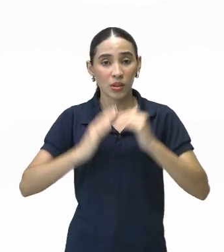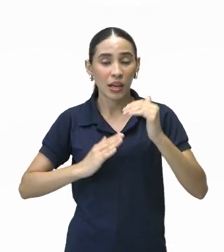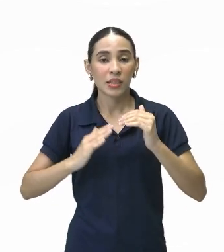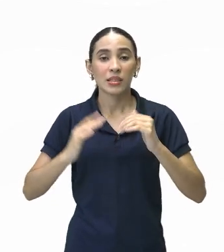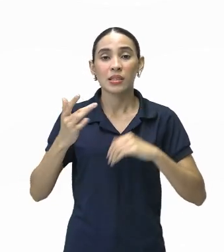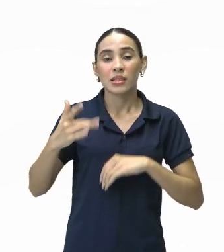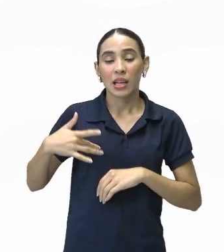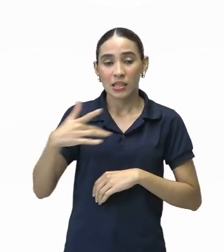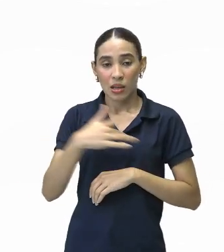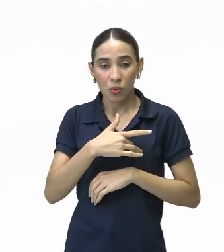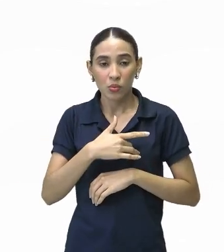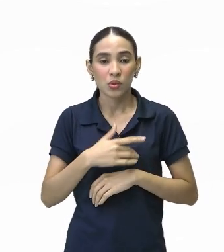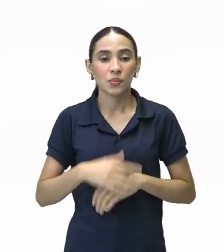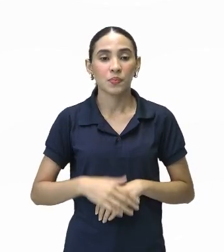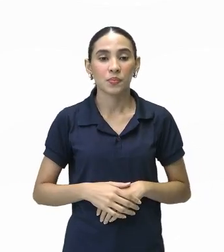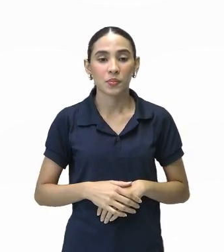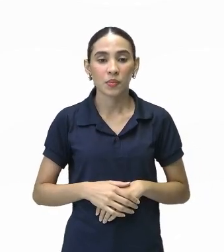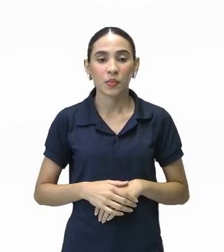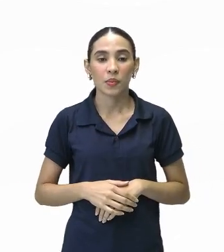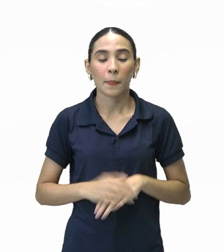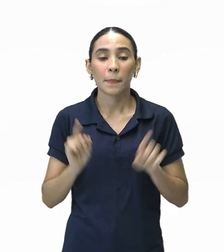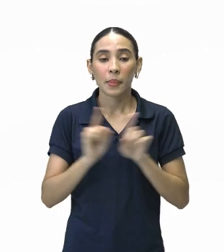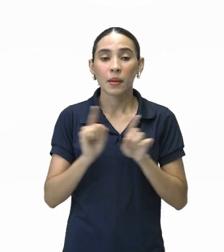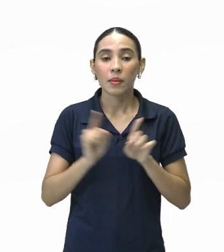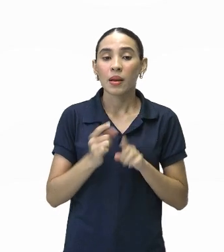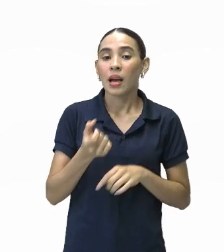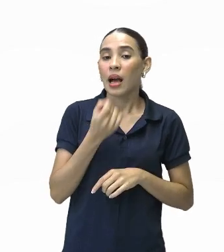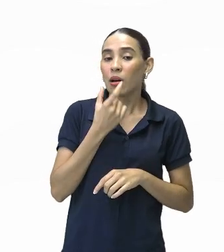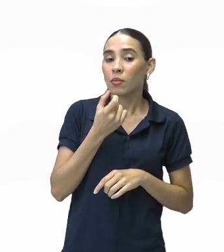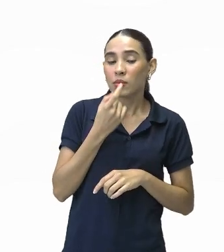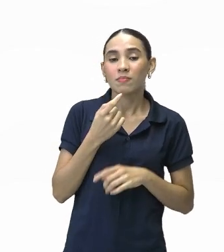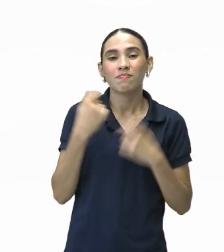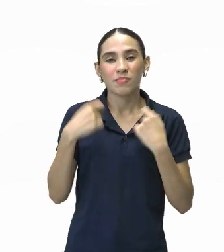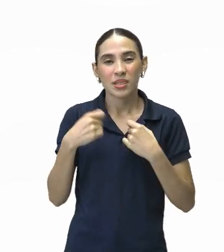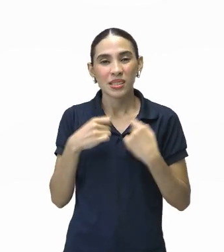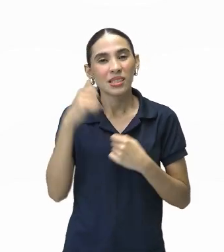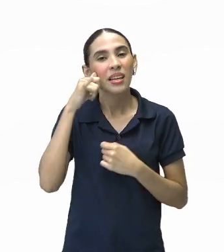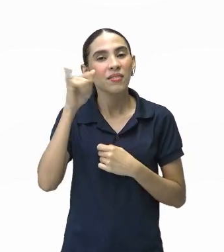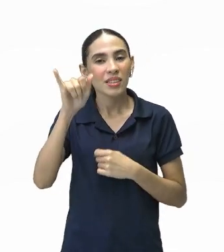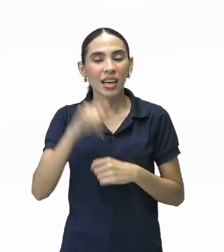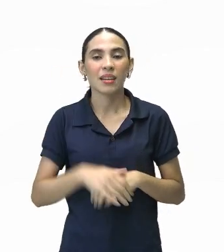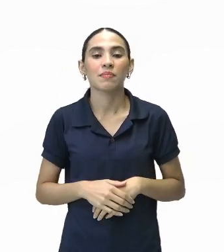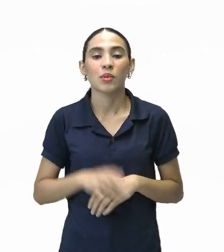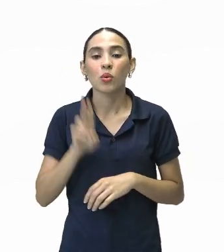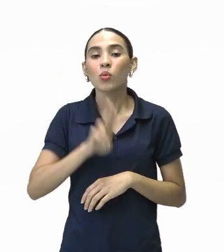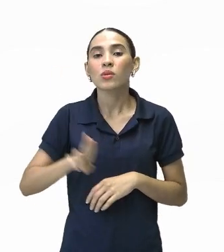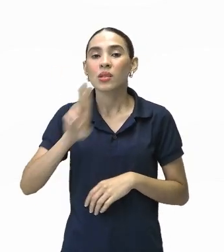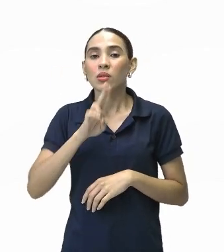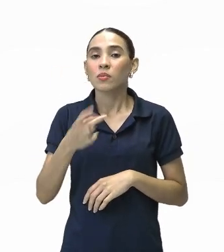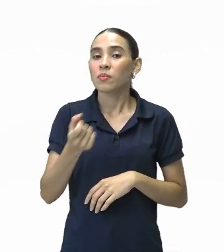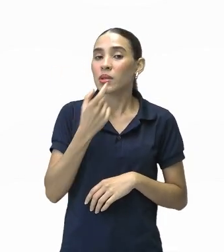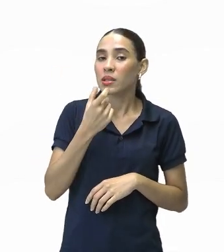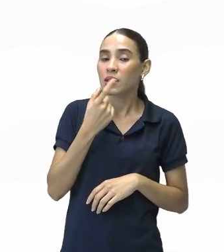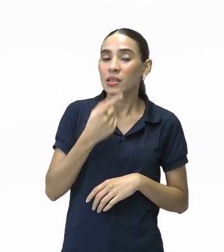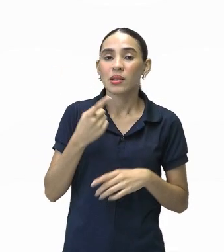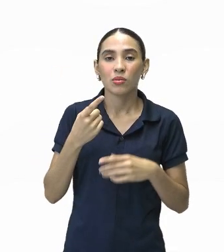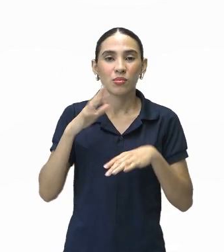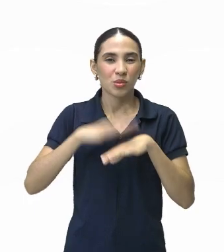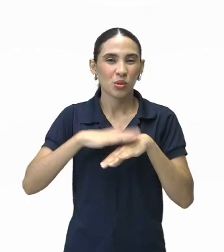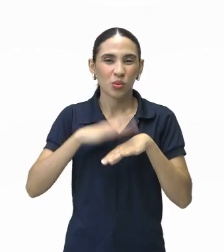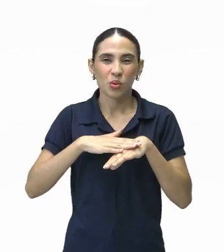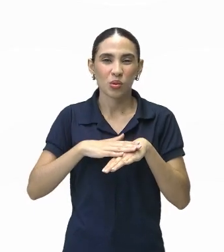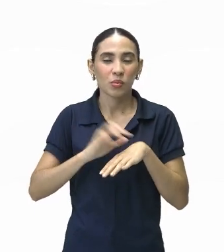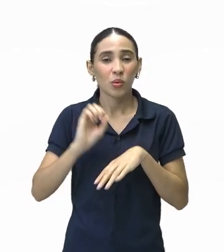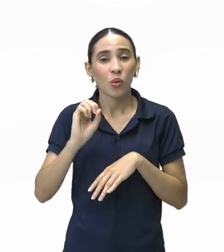saúde que eu falei para vocês durante a aula. A automedicação deve ser evitada, né? Utilizando medicamentos por conta